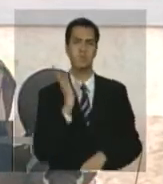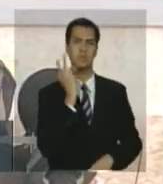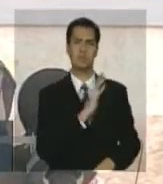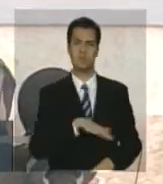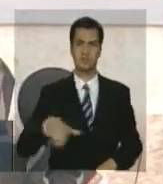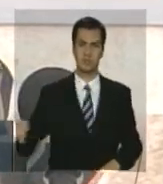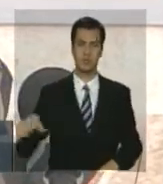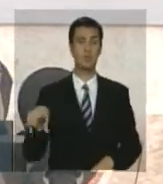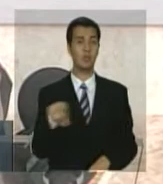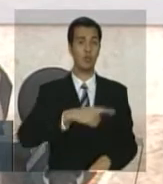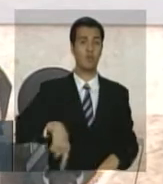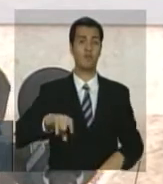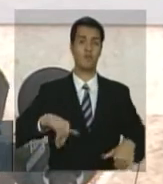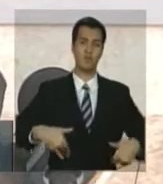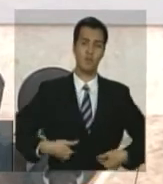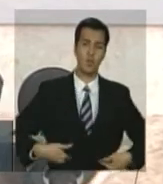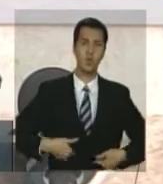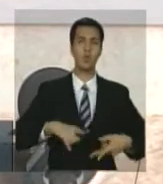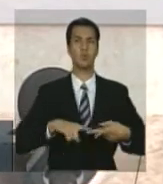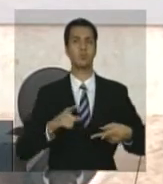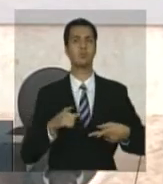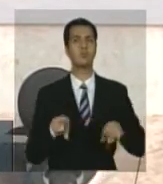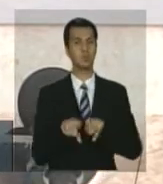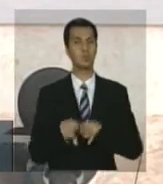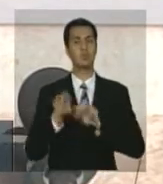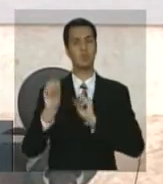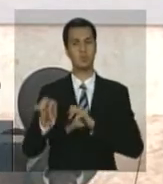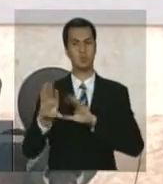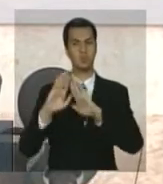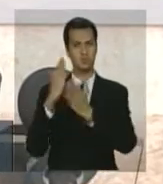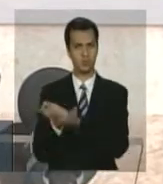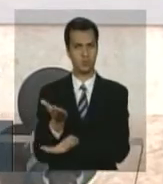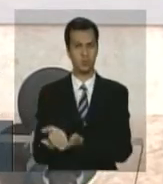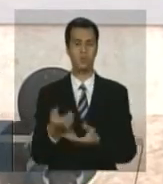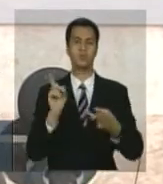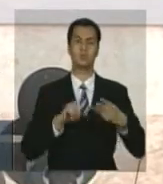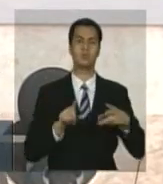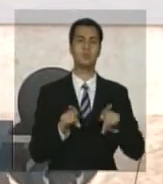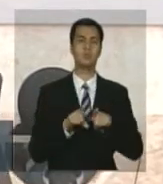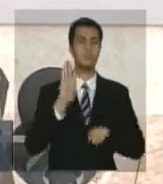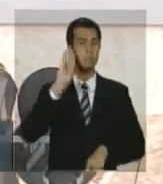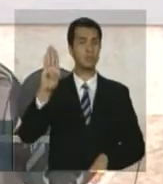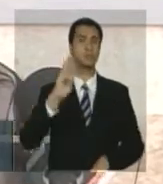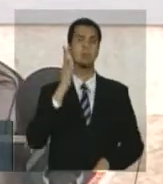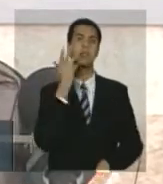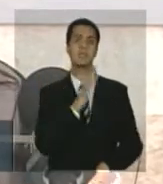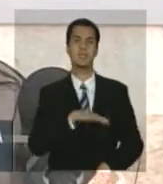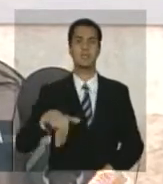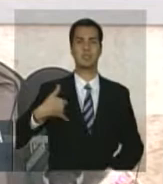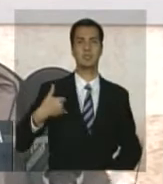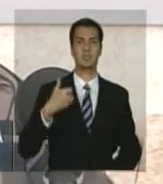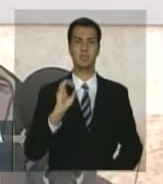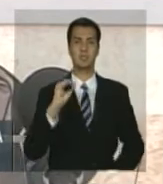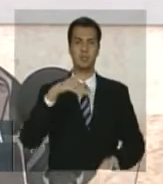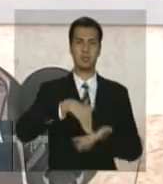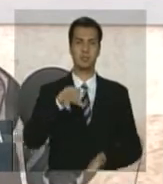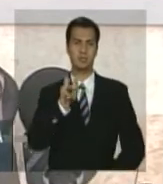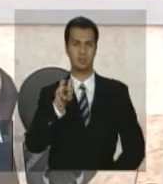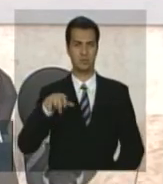desnutrição, consiga garantir as crianças em sala de aula e atenda as crianças, em especial as de 0 a 5 anos.